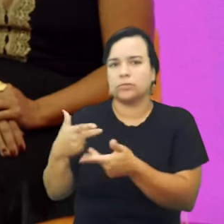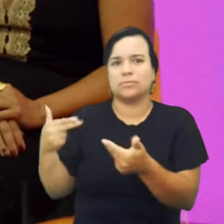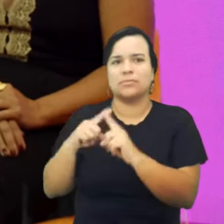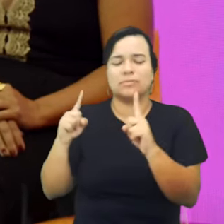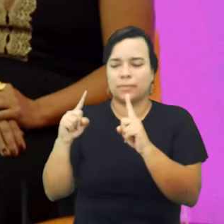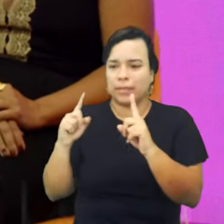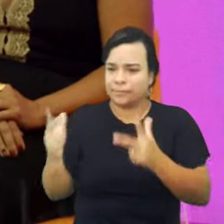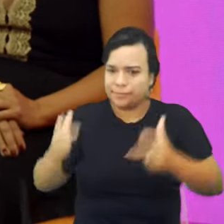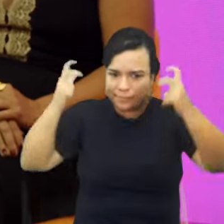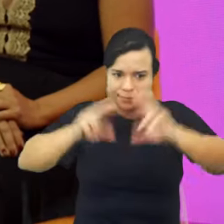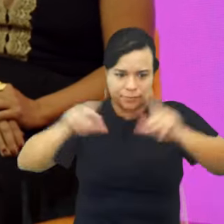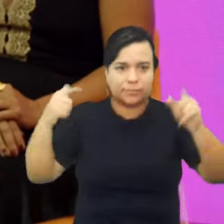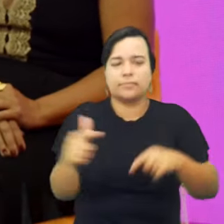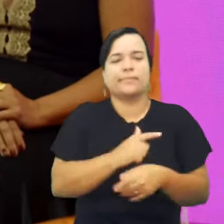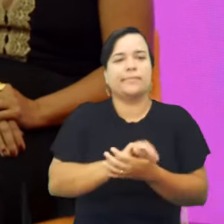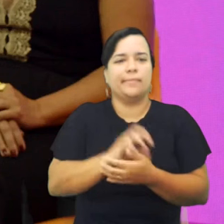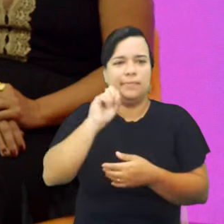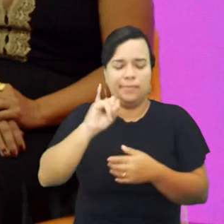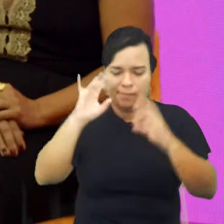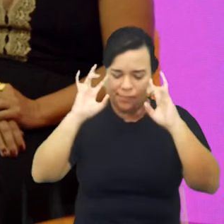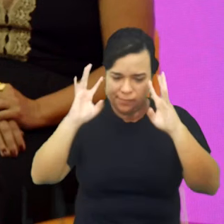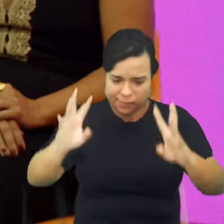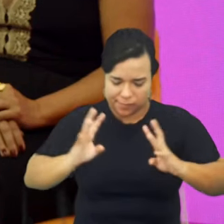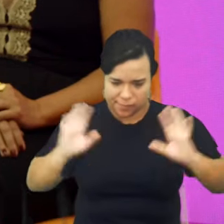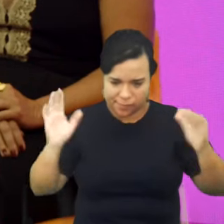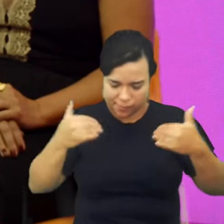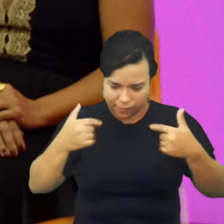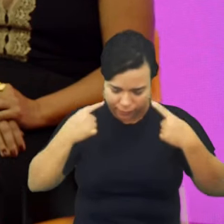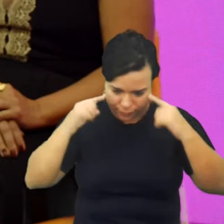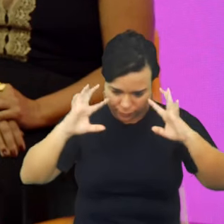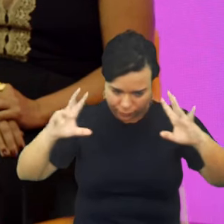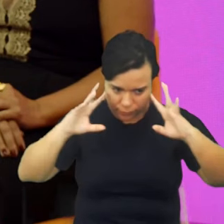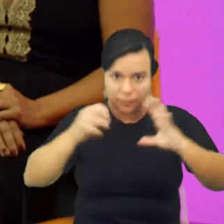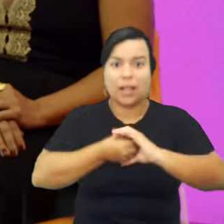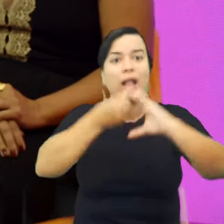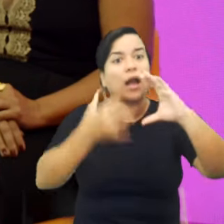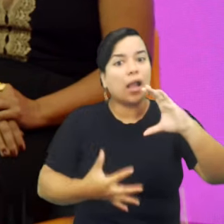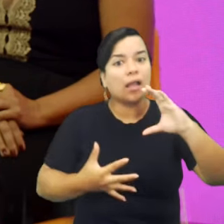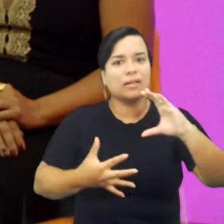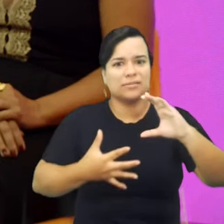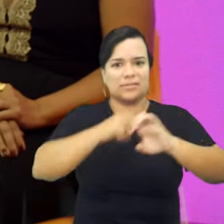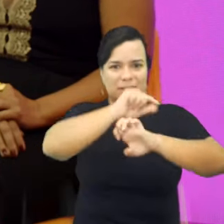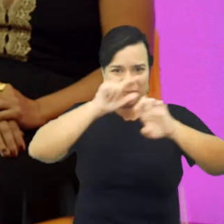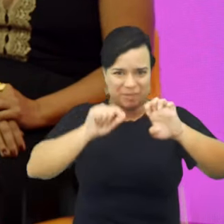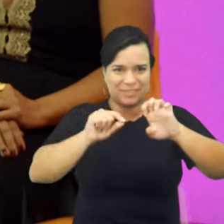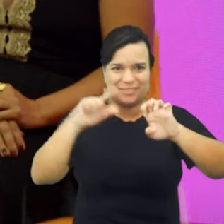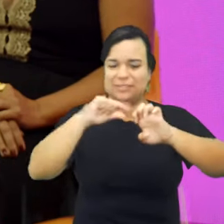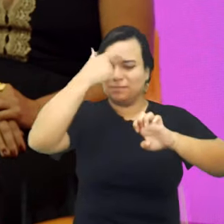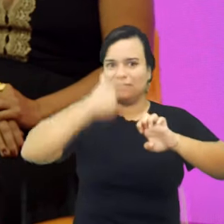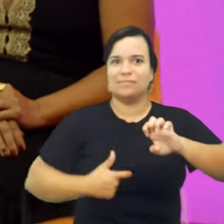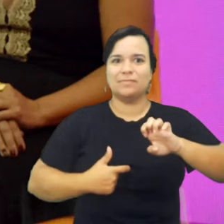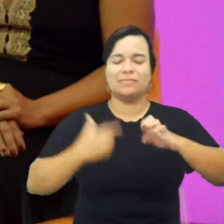muito isso, né? Quando Sim. vocês olham para vocês assim, quais são as características empreendedoras que falam assim, nossa, essa aqui está